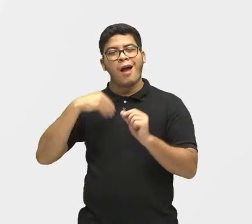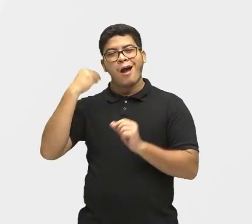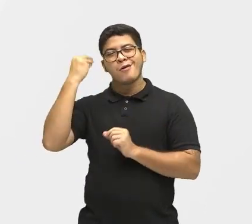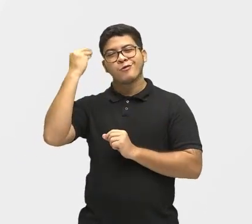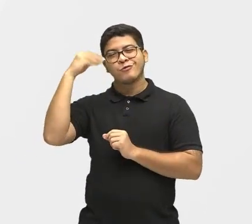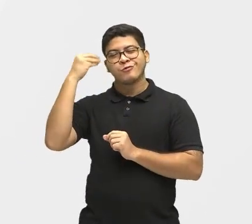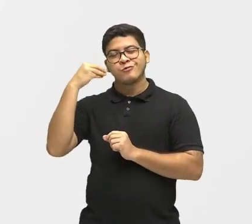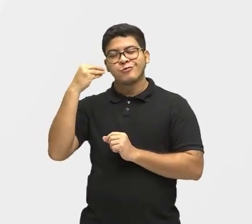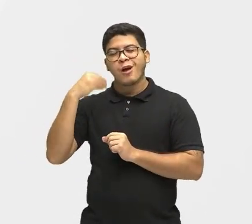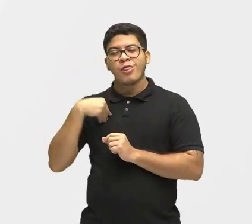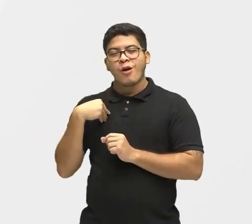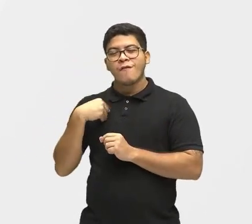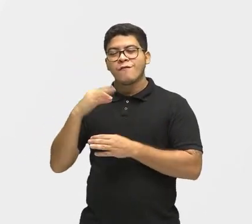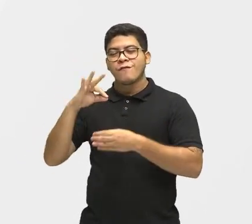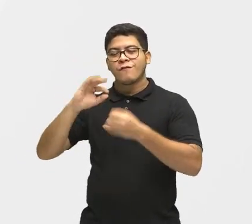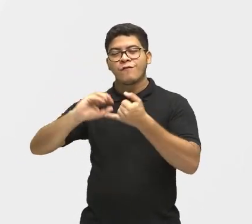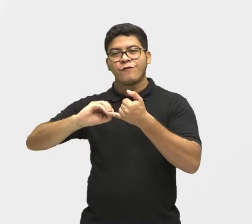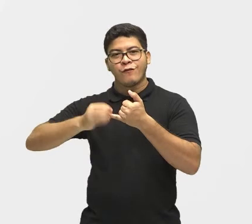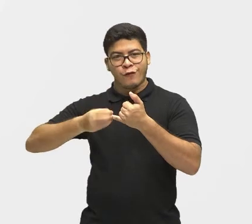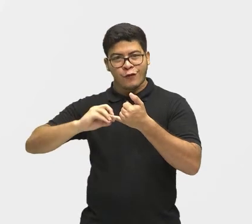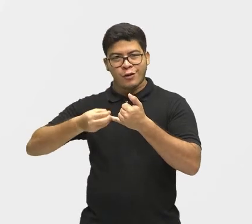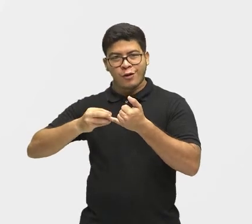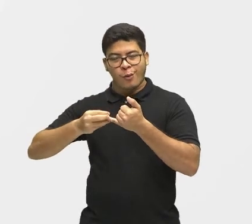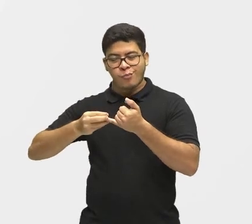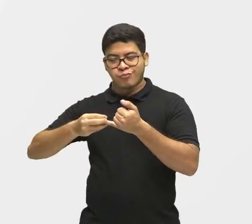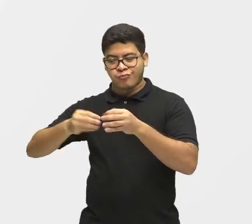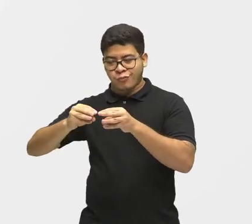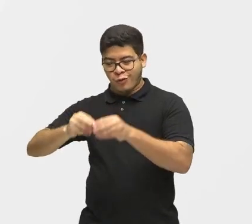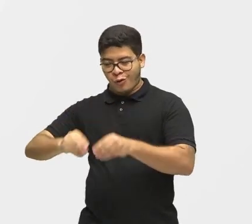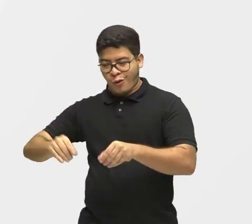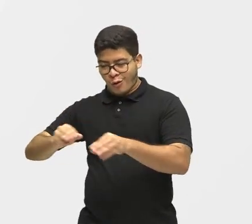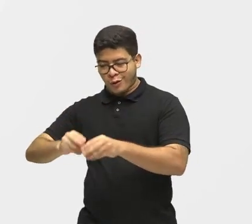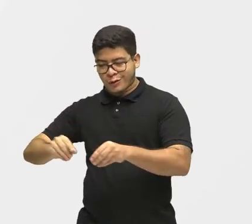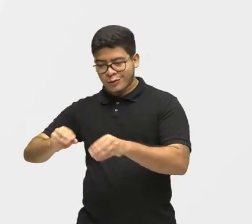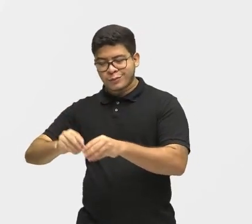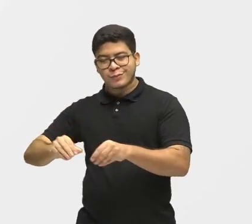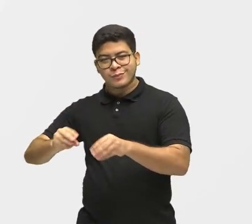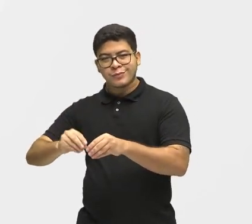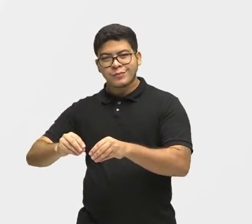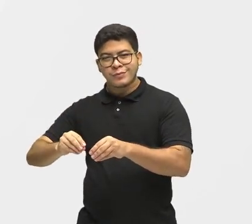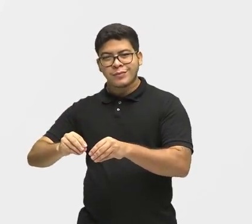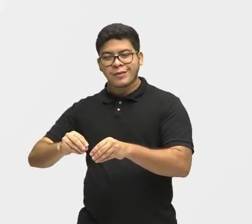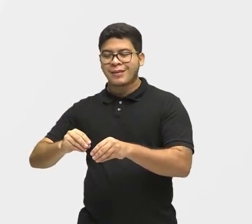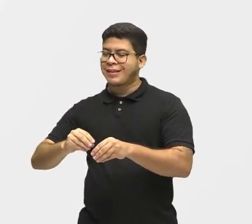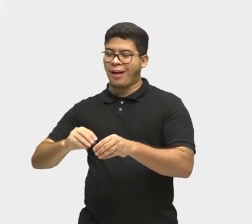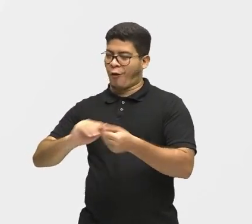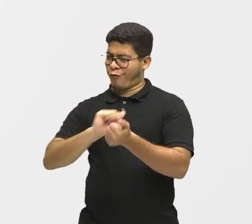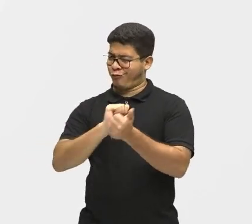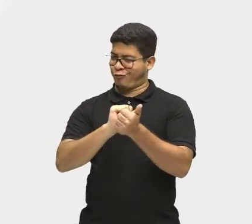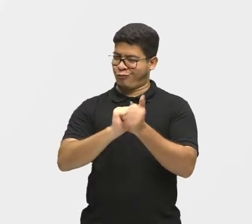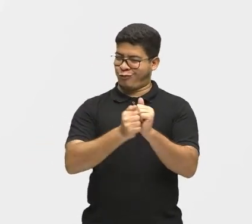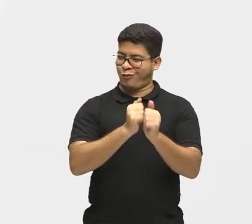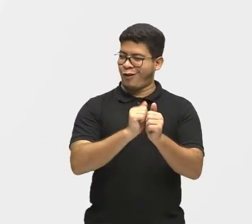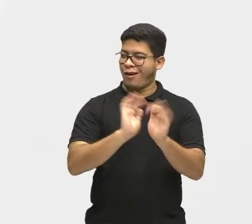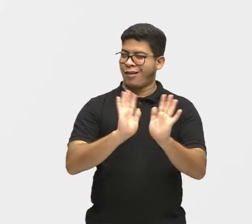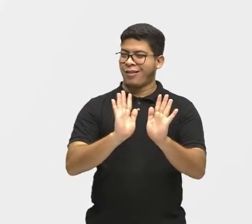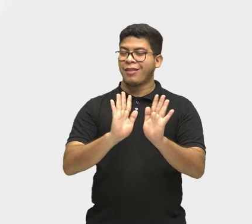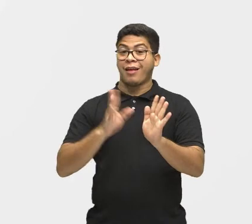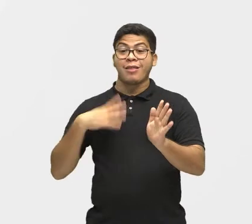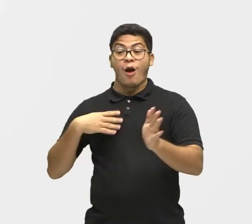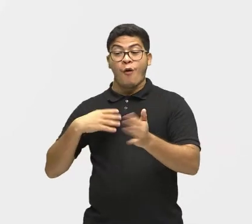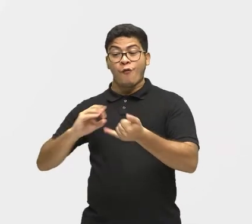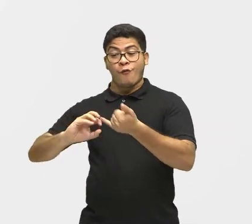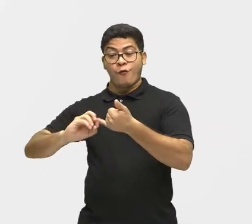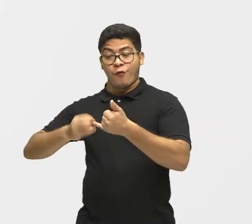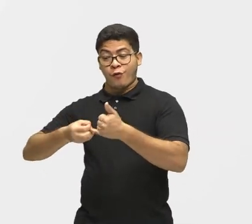experimento do feijãozinho, né? A gente coloca o feijão ali feijão no algodão, e